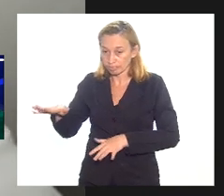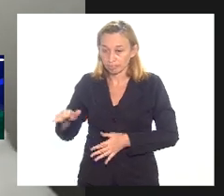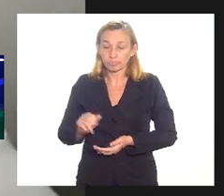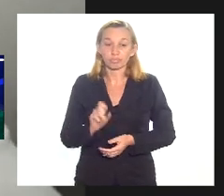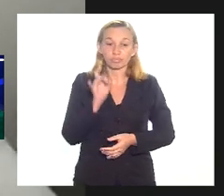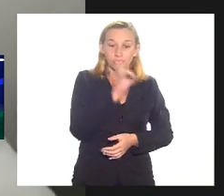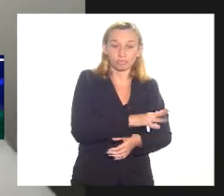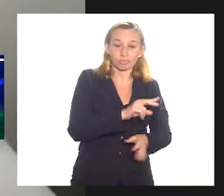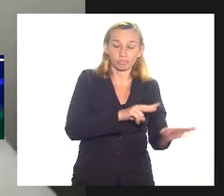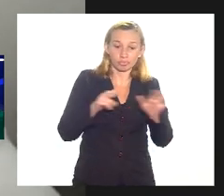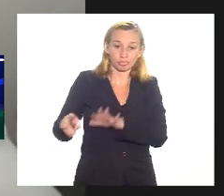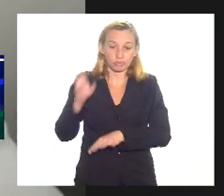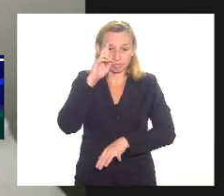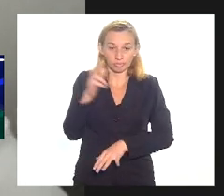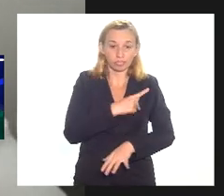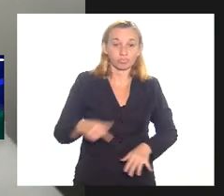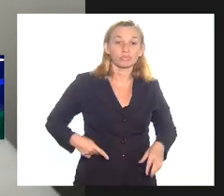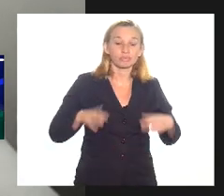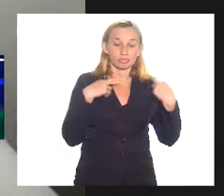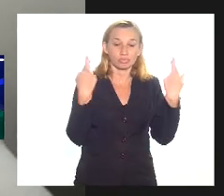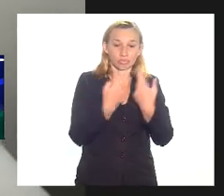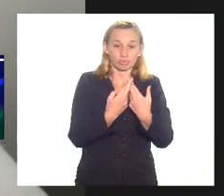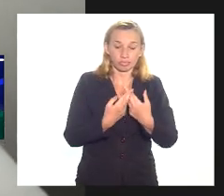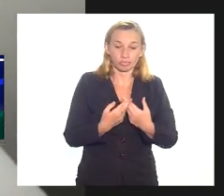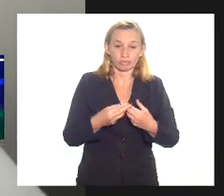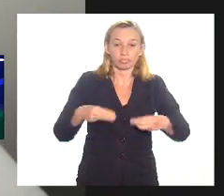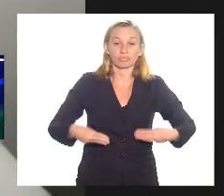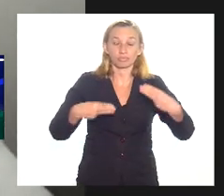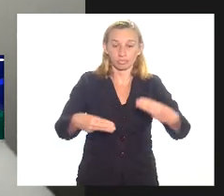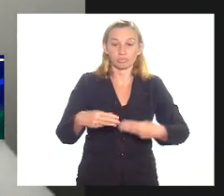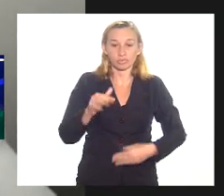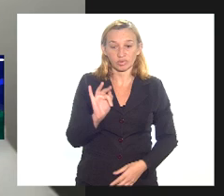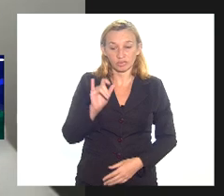senhor presidente, houve uma audiência pública com o ministro Fachin